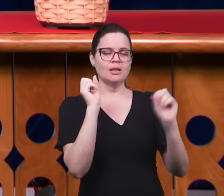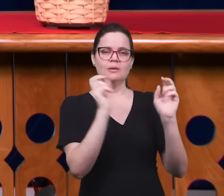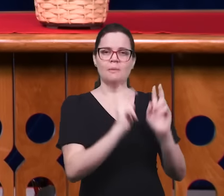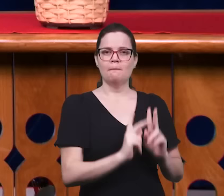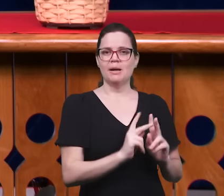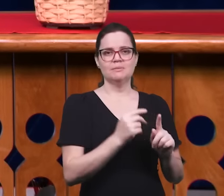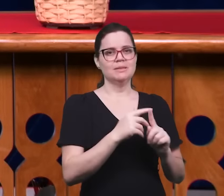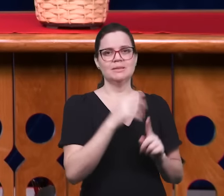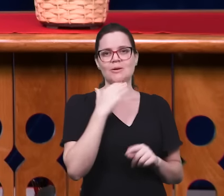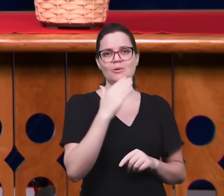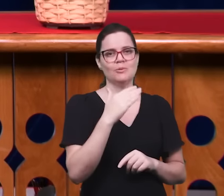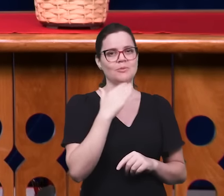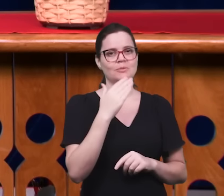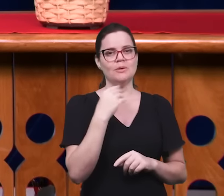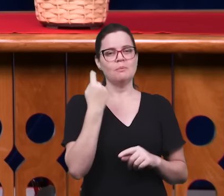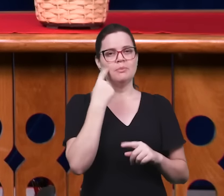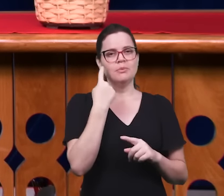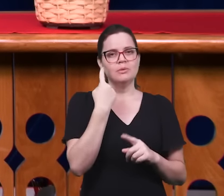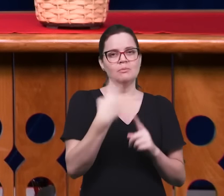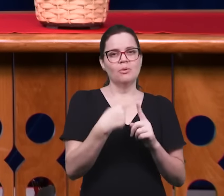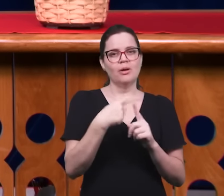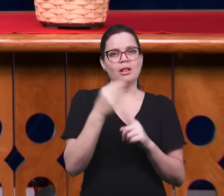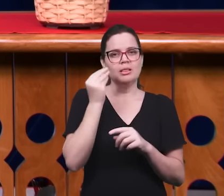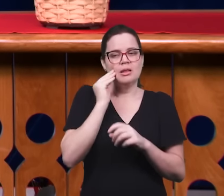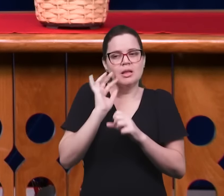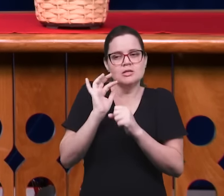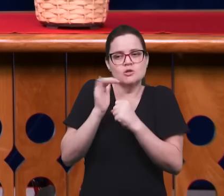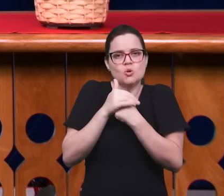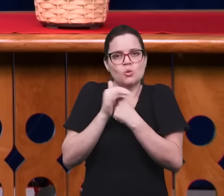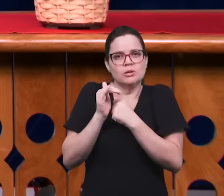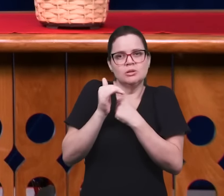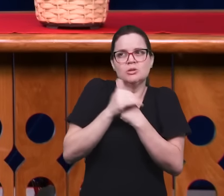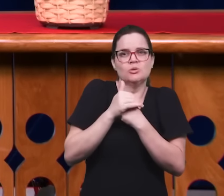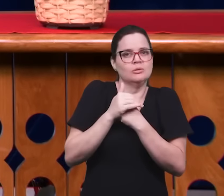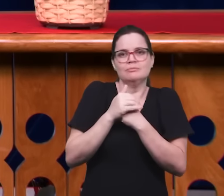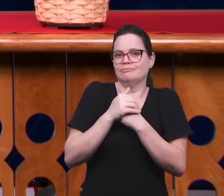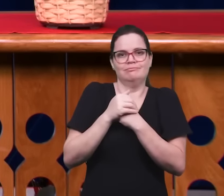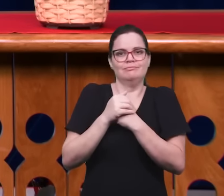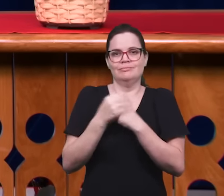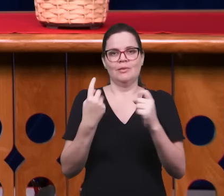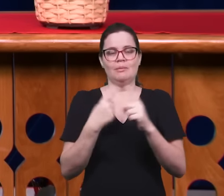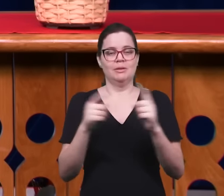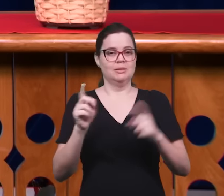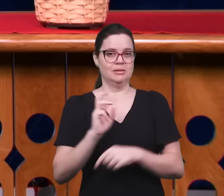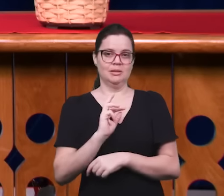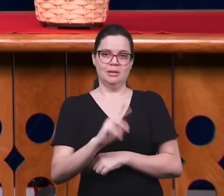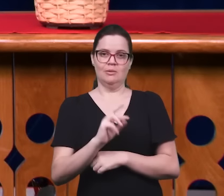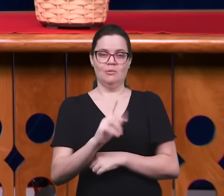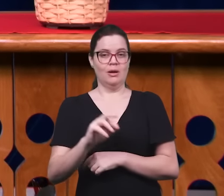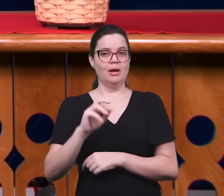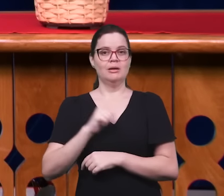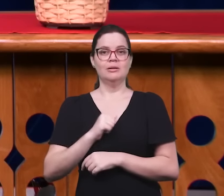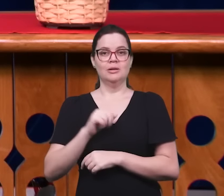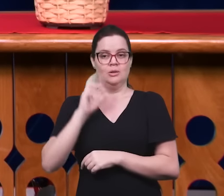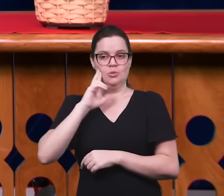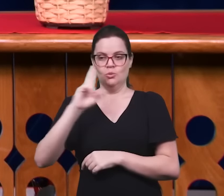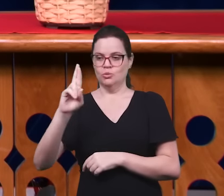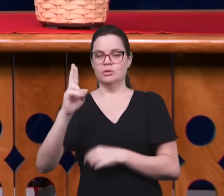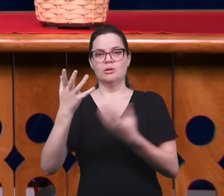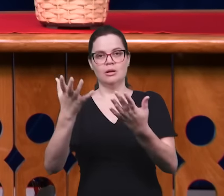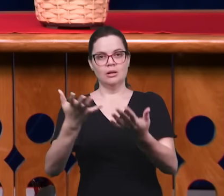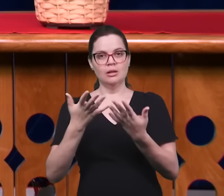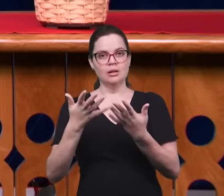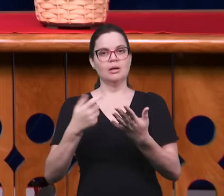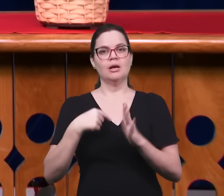a sua vida, se escondendo da face do Senhor, esse não é o descanso que o Senhor tem para nós. A jornada